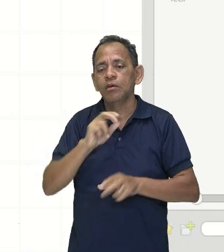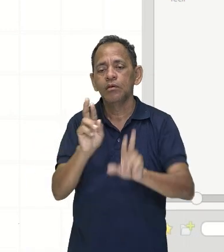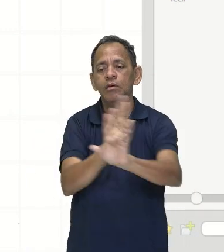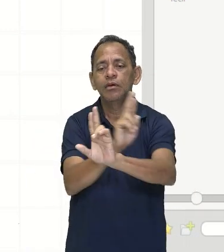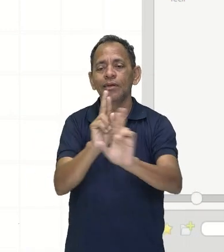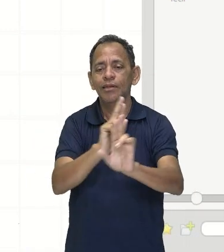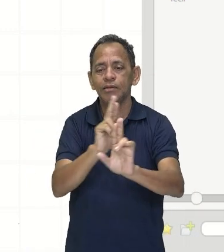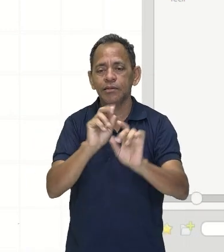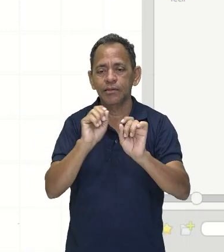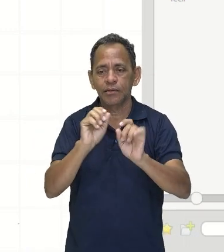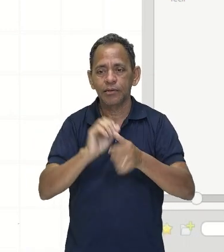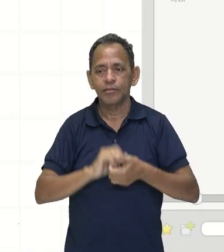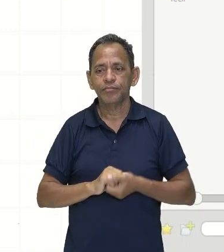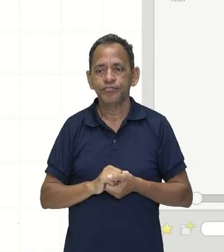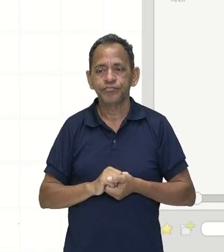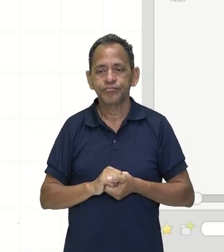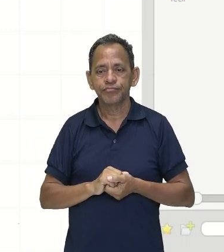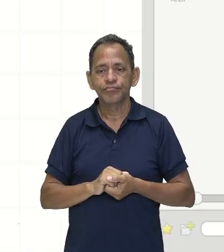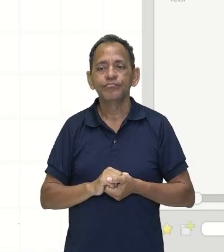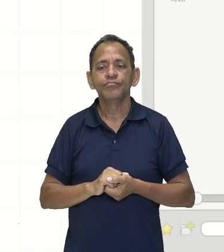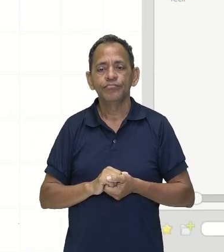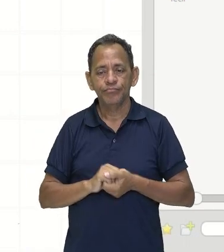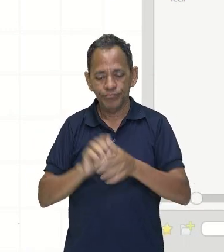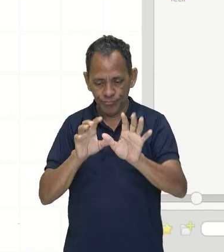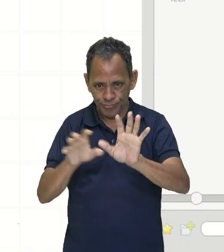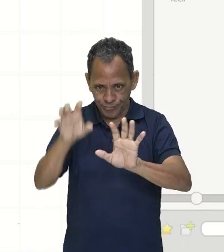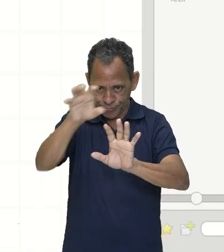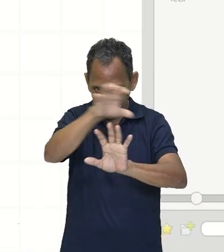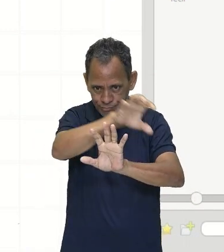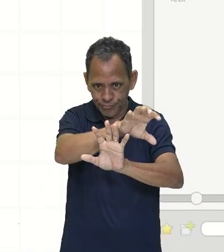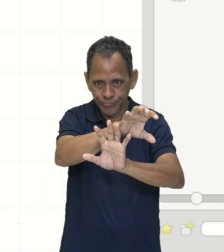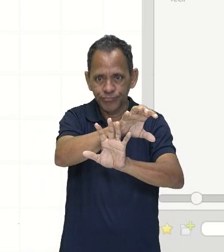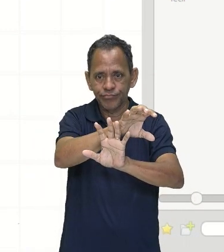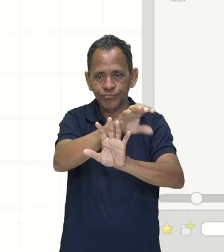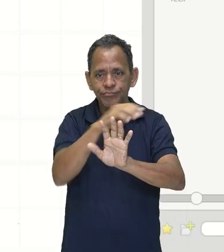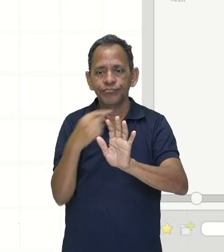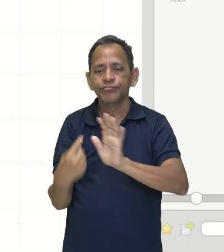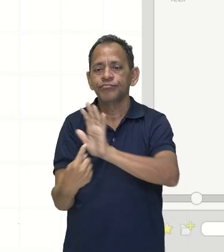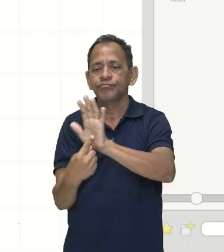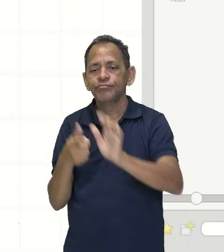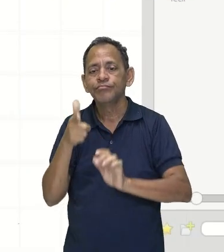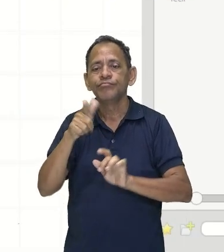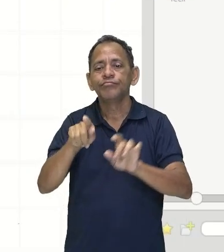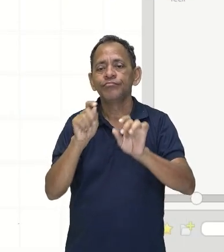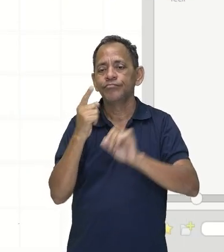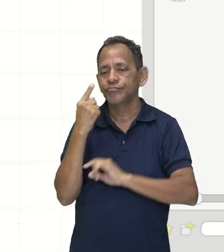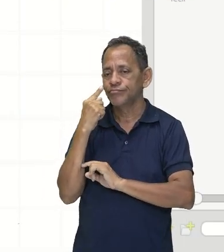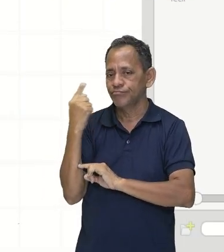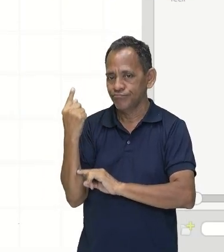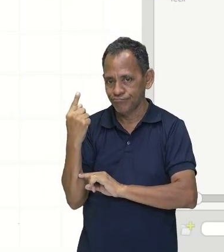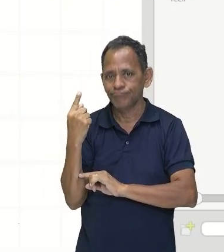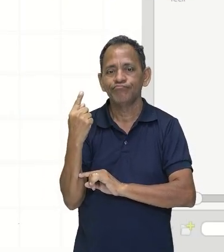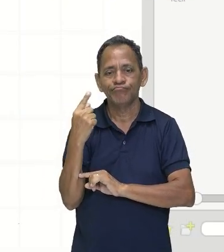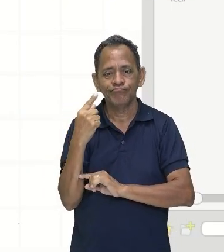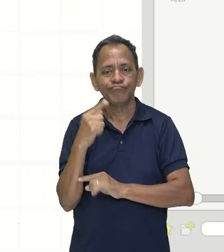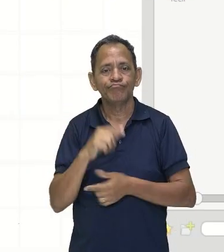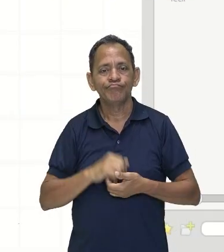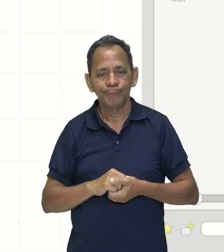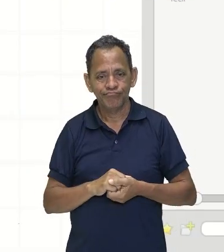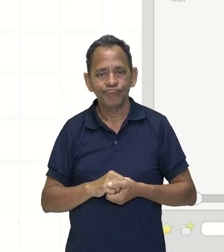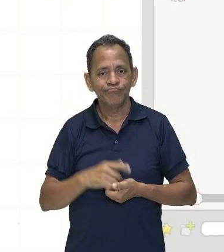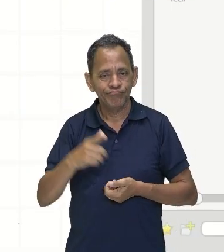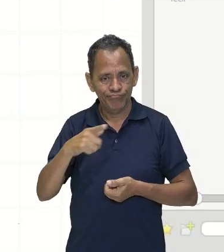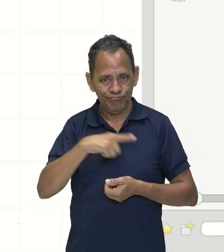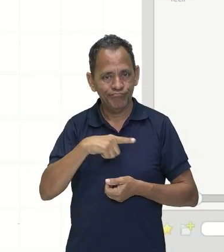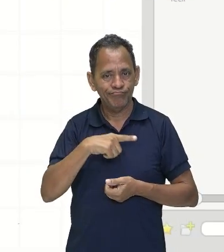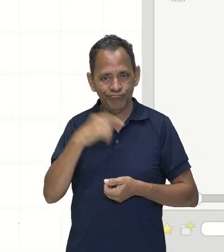relação à questão das regiões, certo? Então, vou mostrar aqui mais uma vez para vocês observarem. Aqui estão os dados, olha.